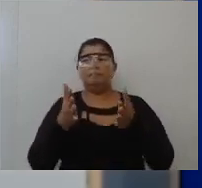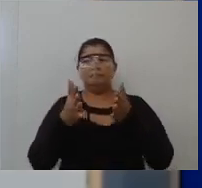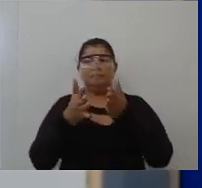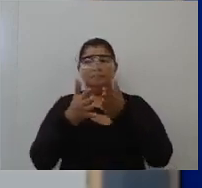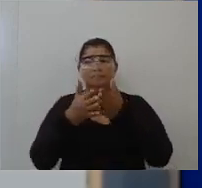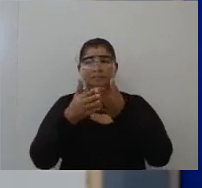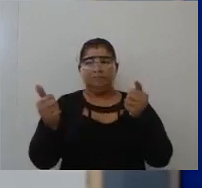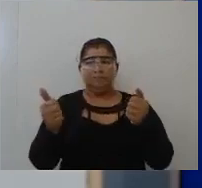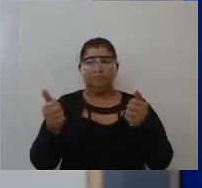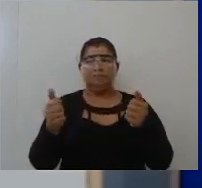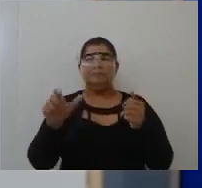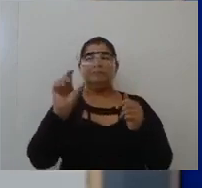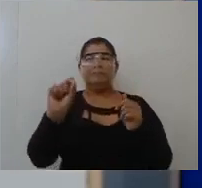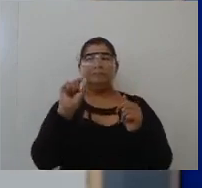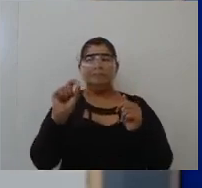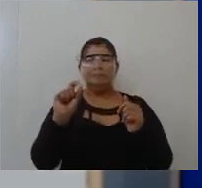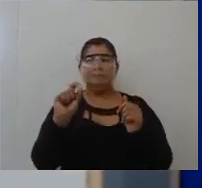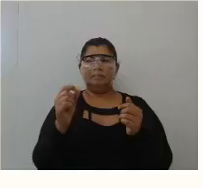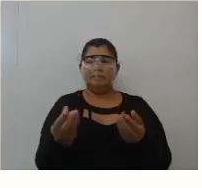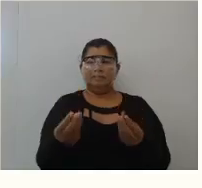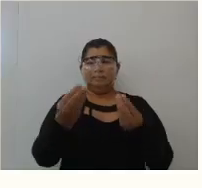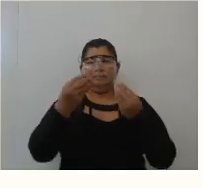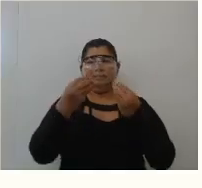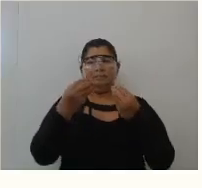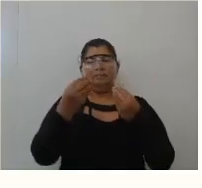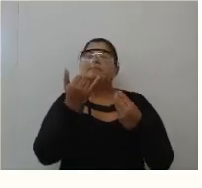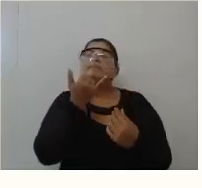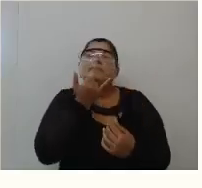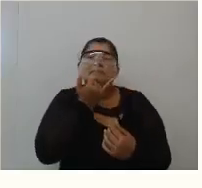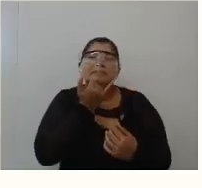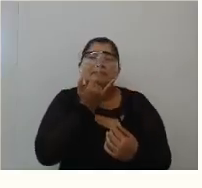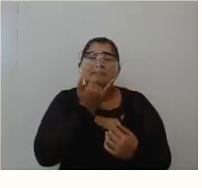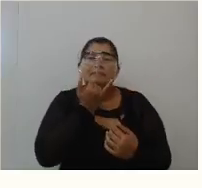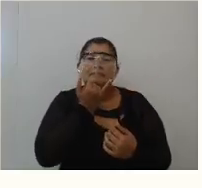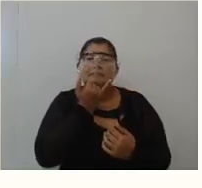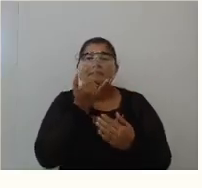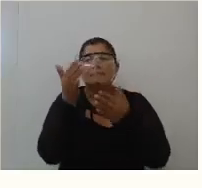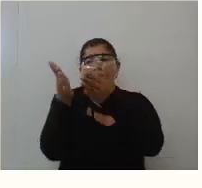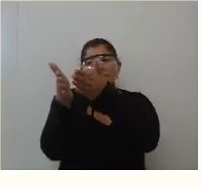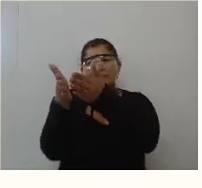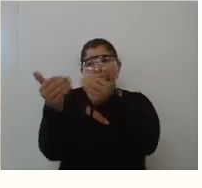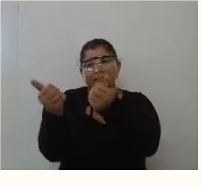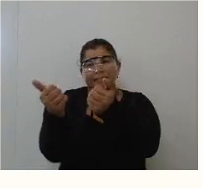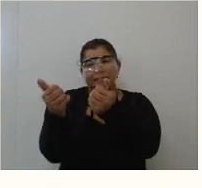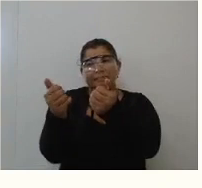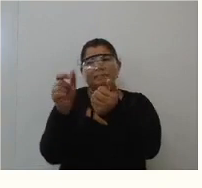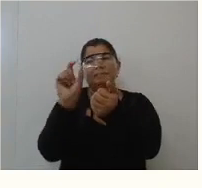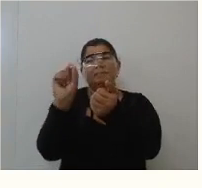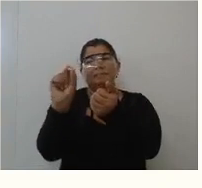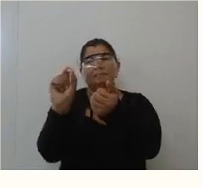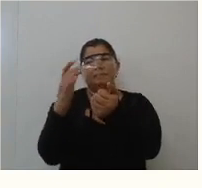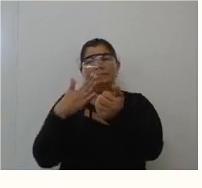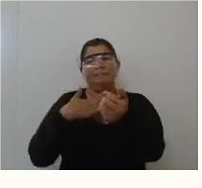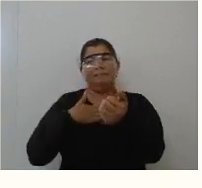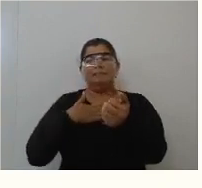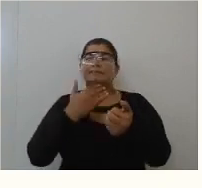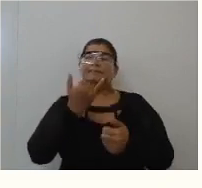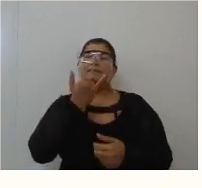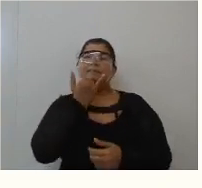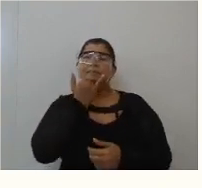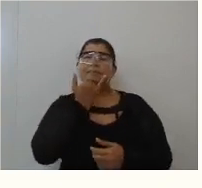Pedi-lhe que me desculpasse. Pedi-lhe que me